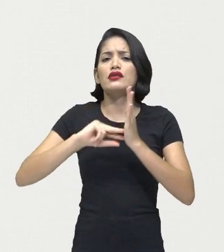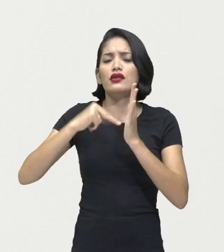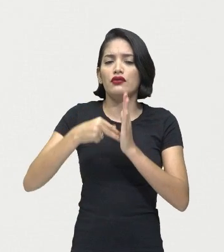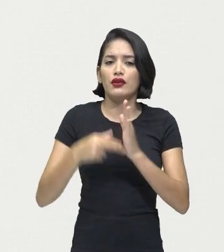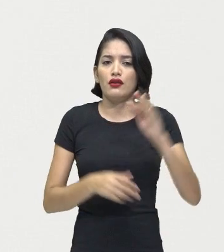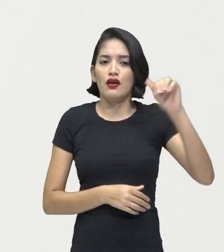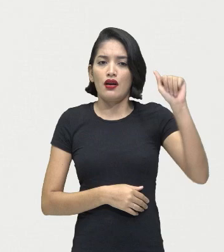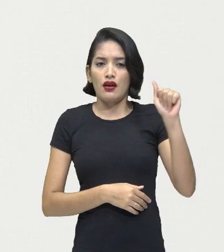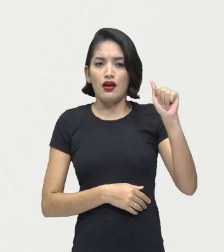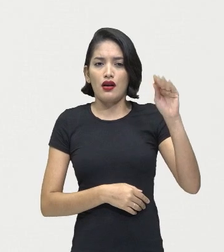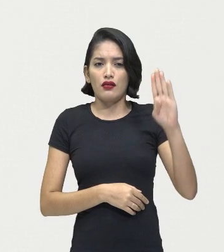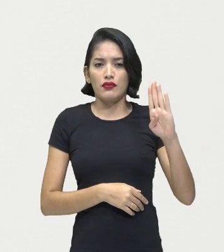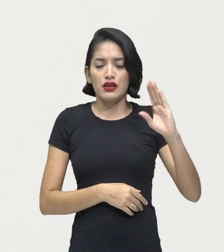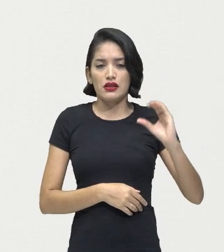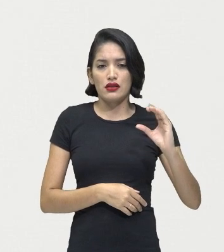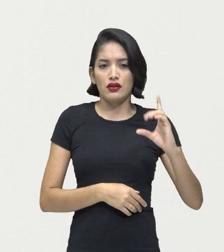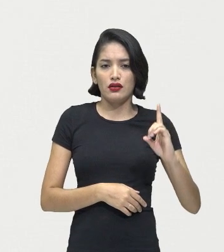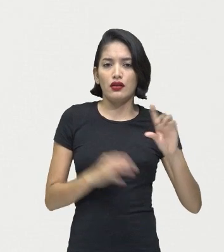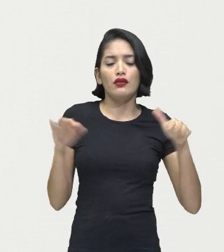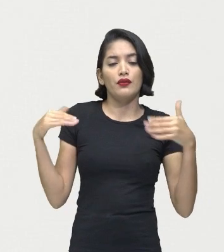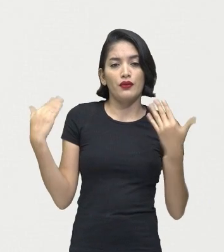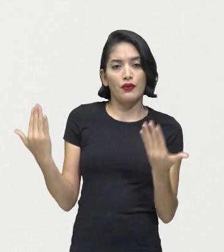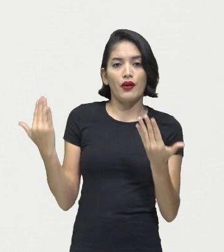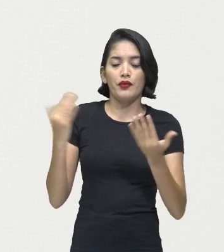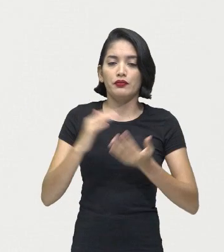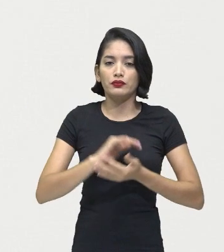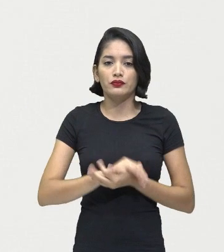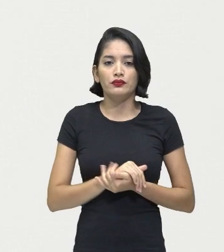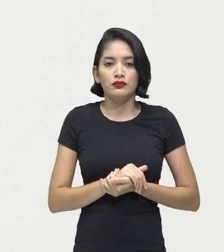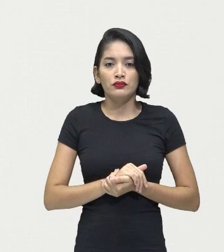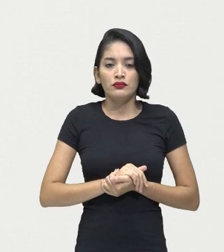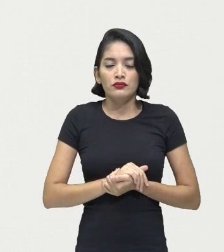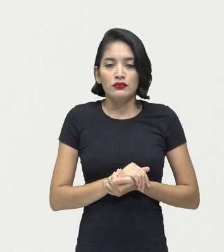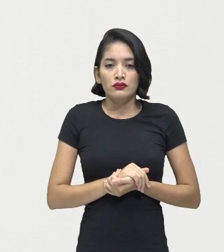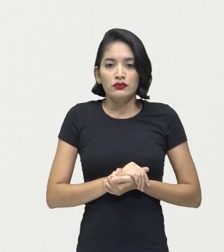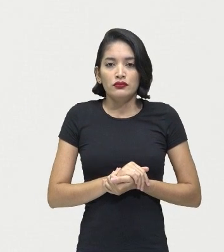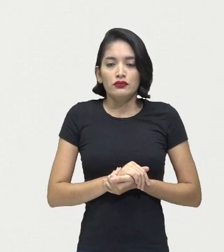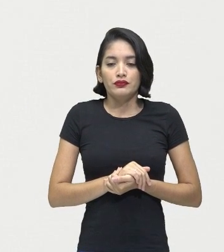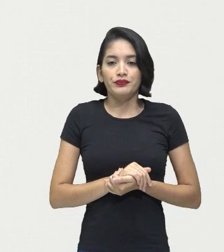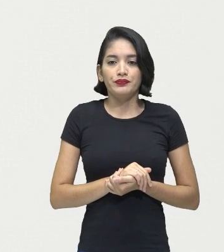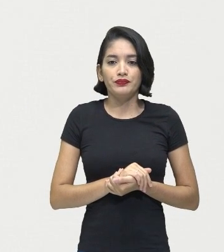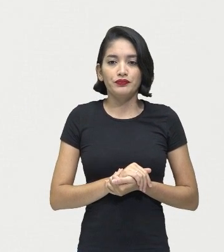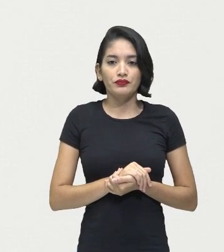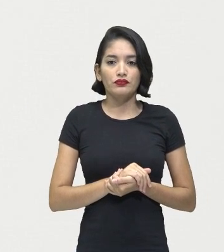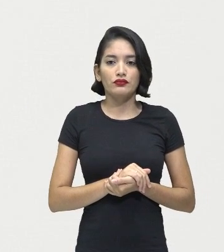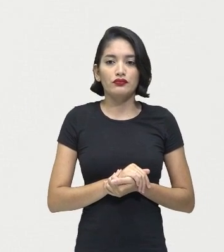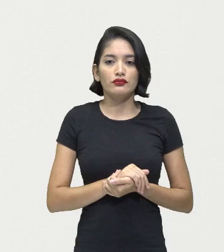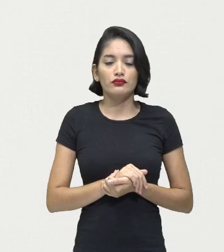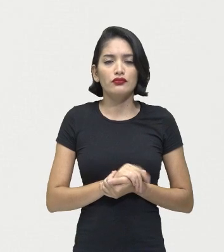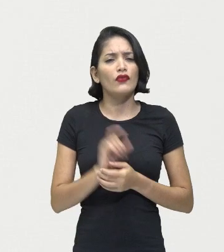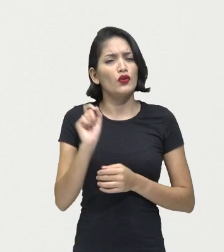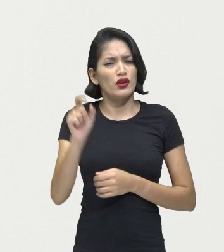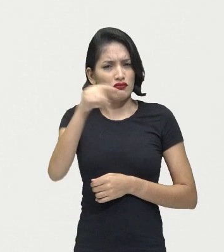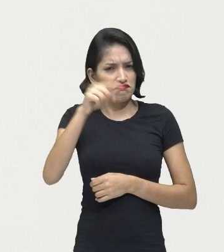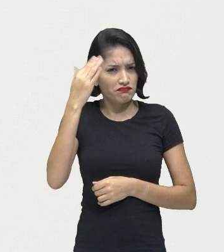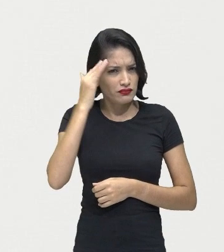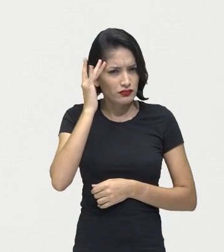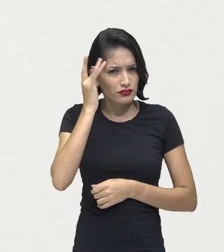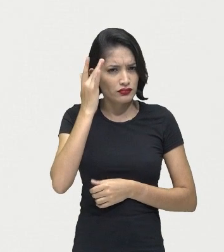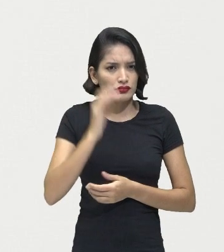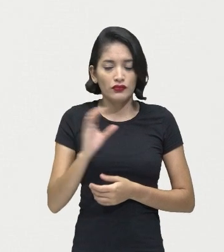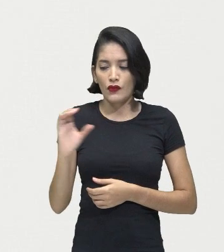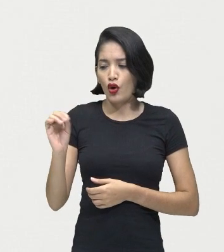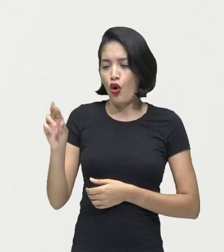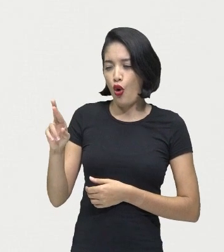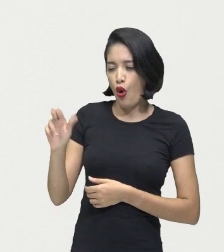informações, oposição de ideias, alternância de ideias, ou explicam um fato, né? O que você acha aqui no